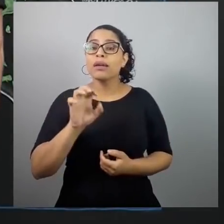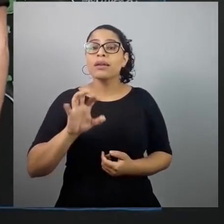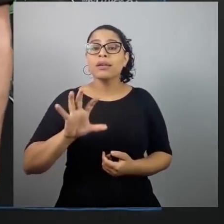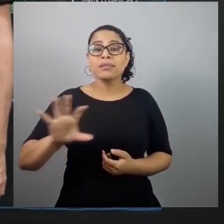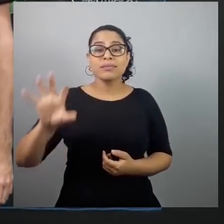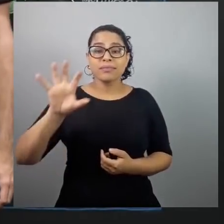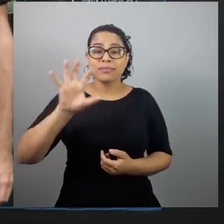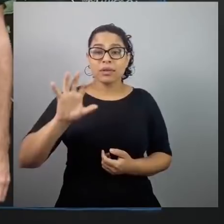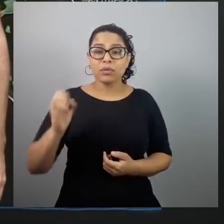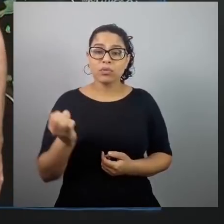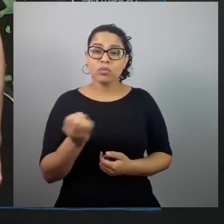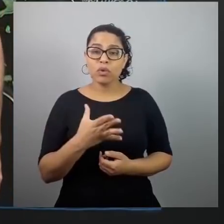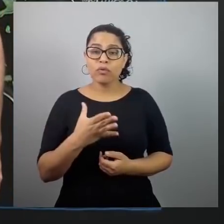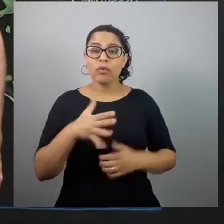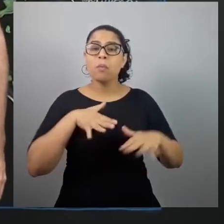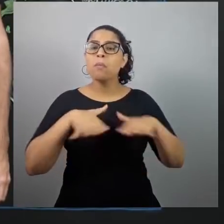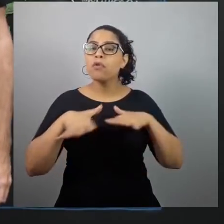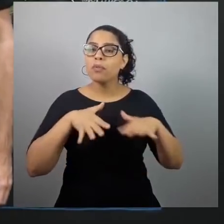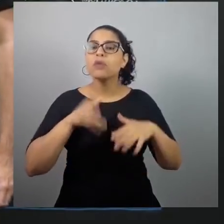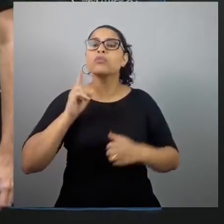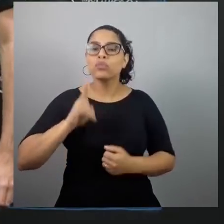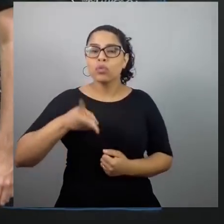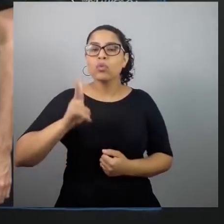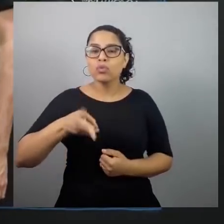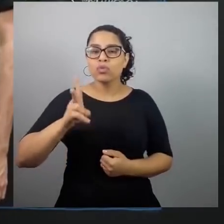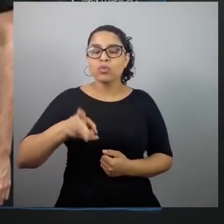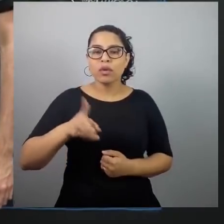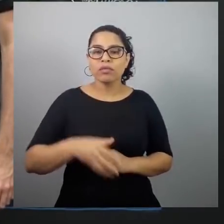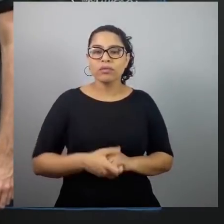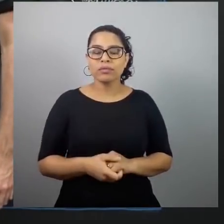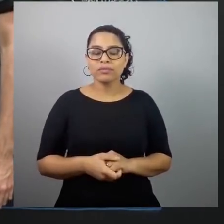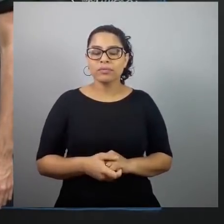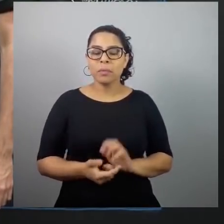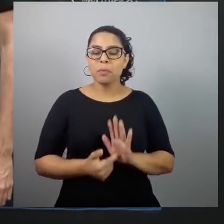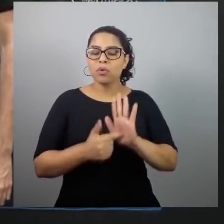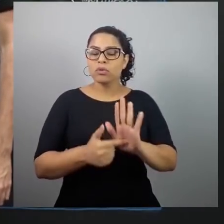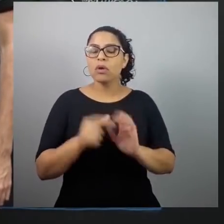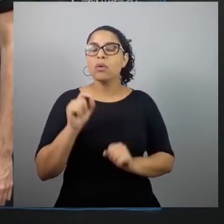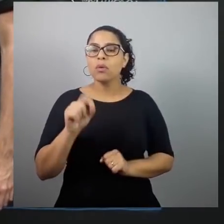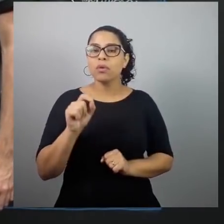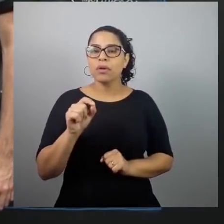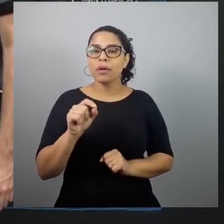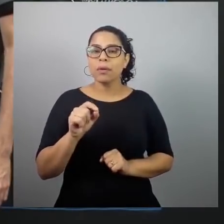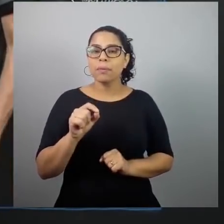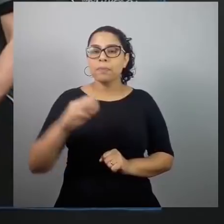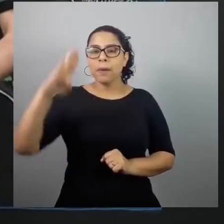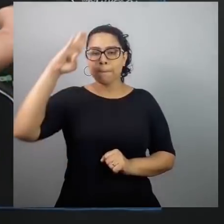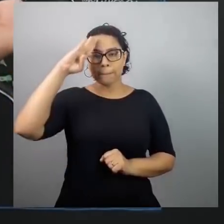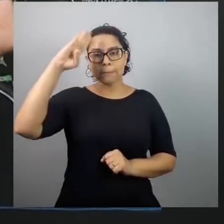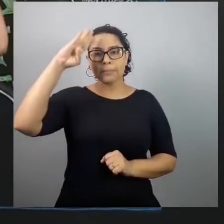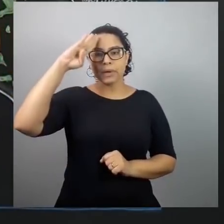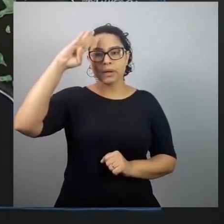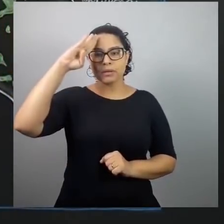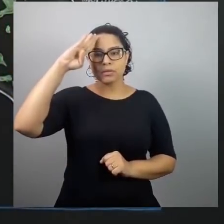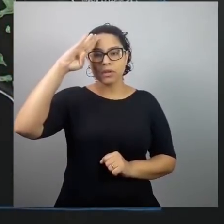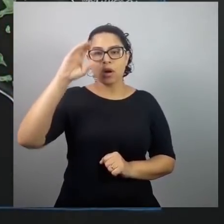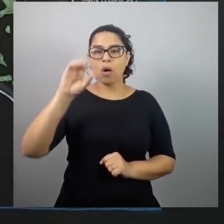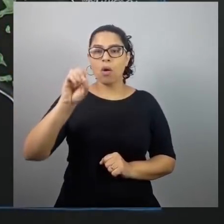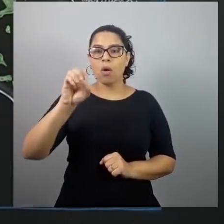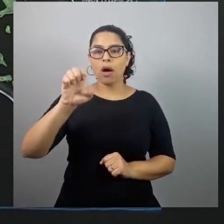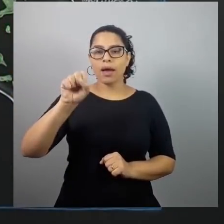esse movimento ele foi mais ou menos mantido, com destaque aqui para a chamada Marcha para o Oeste. Marcha para o